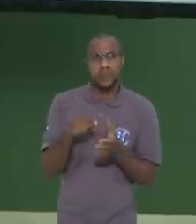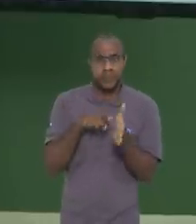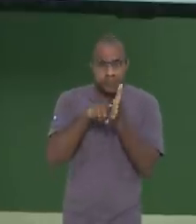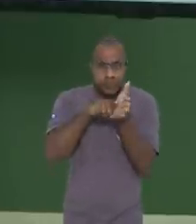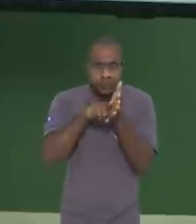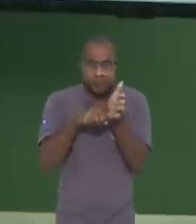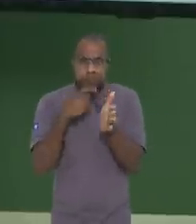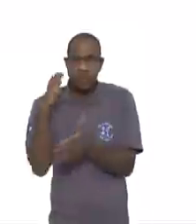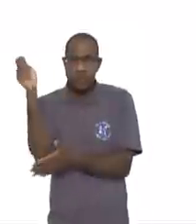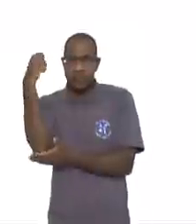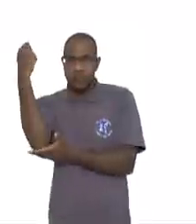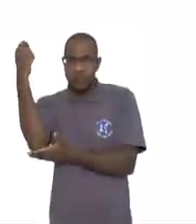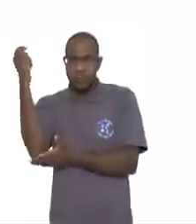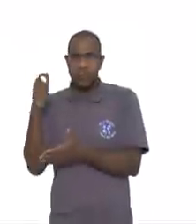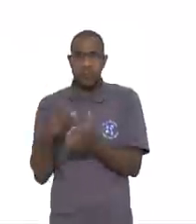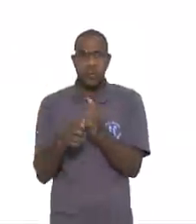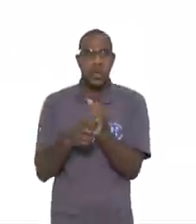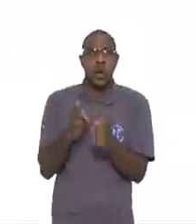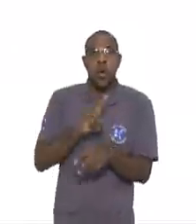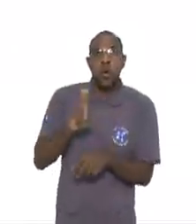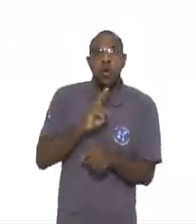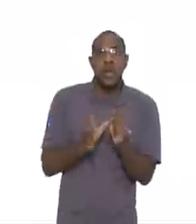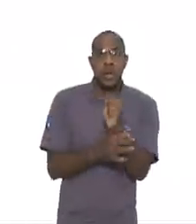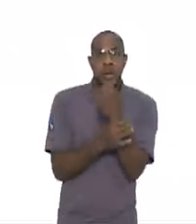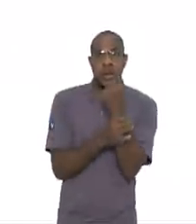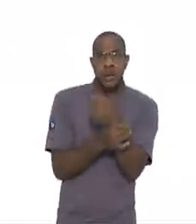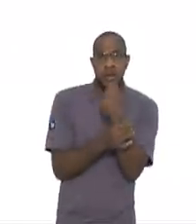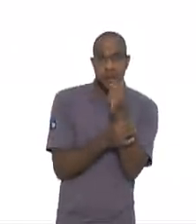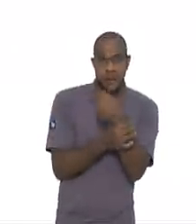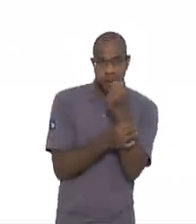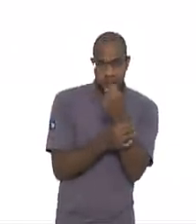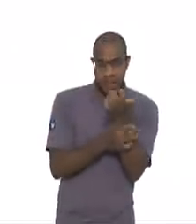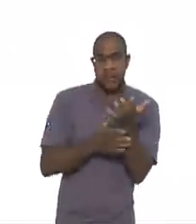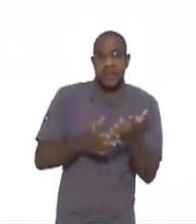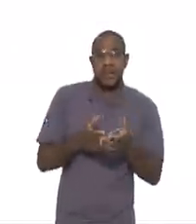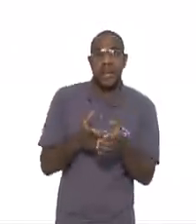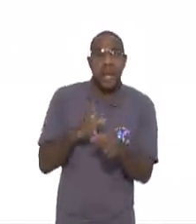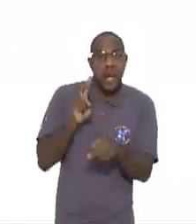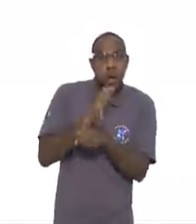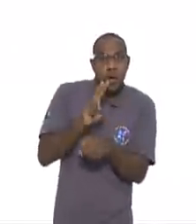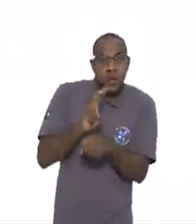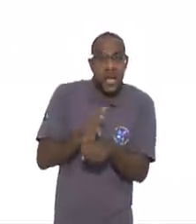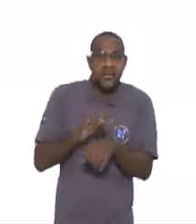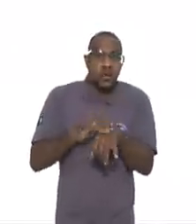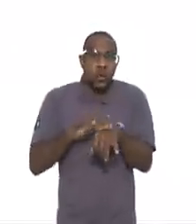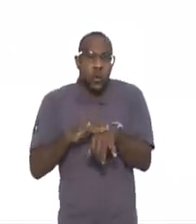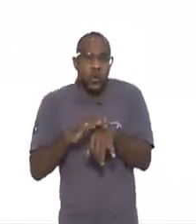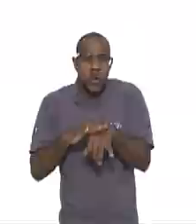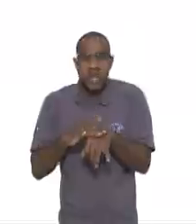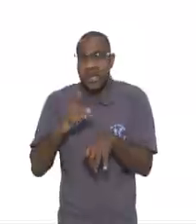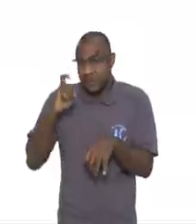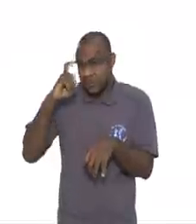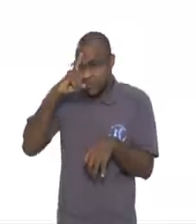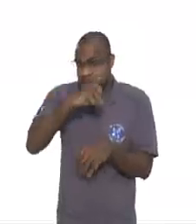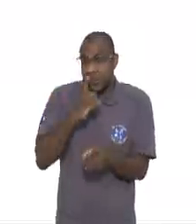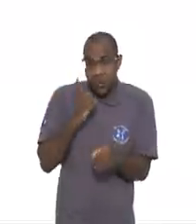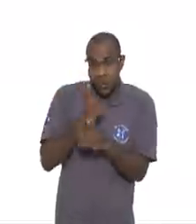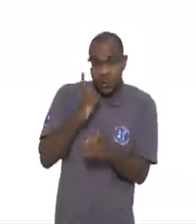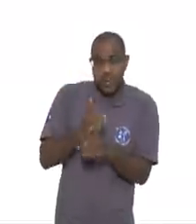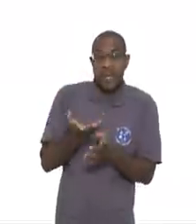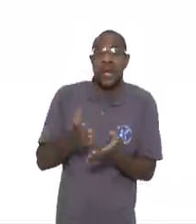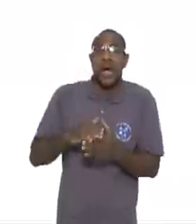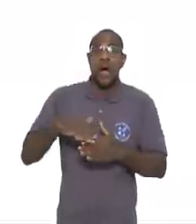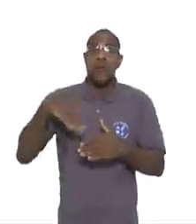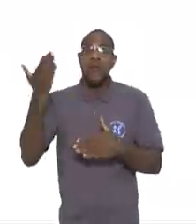gaúchos usam terapia gênica inédita para tratar doença rara. Procedimento é feito pela primeira vez fora dos Estados